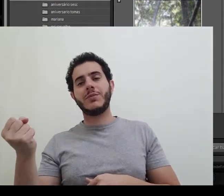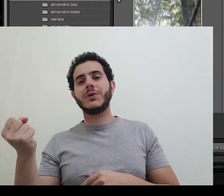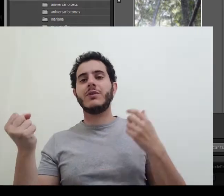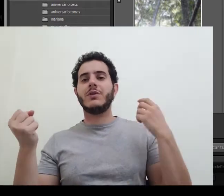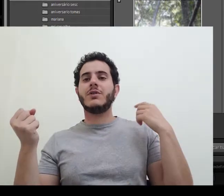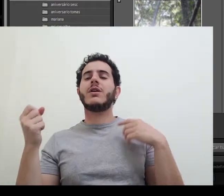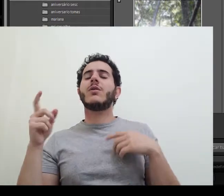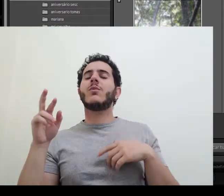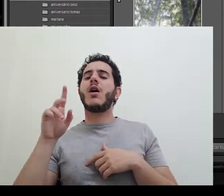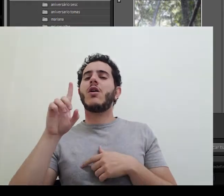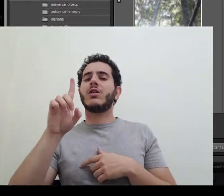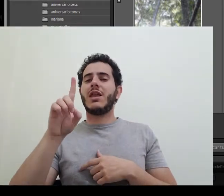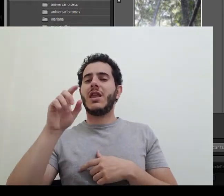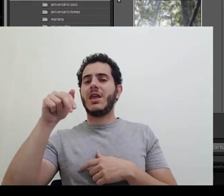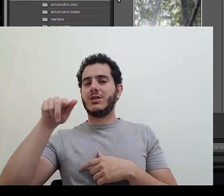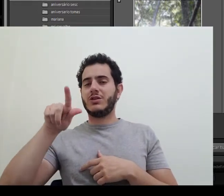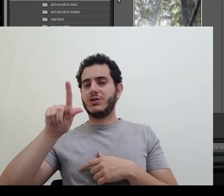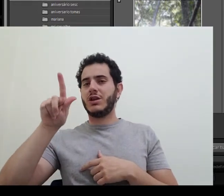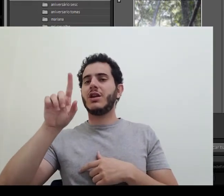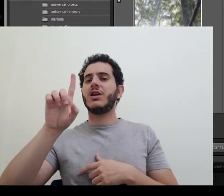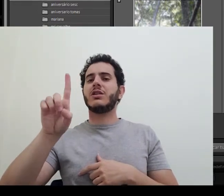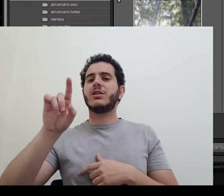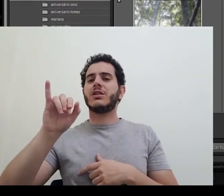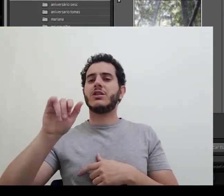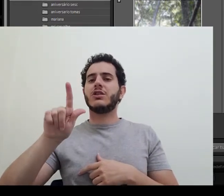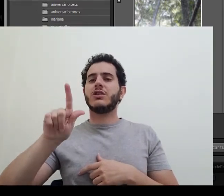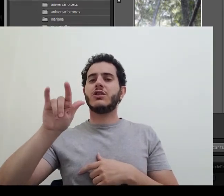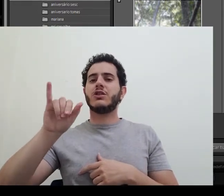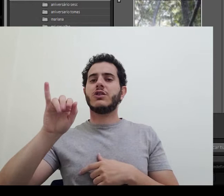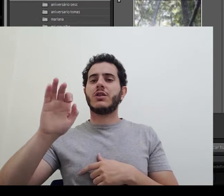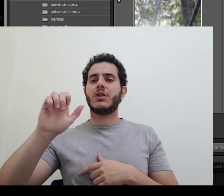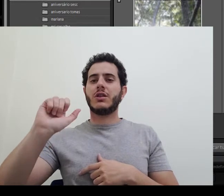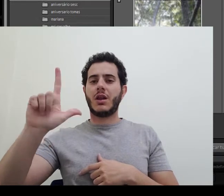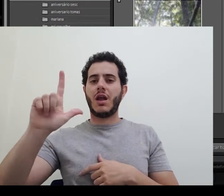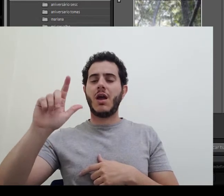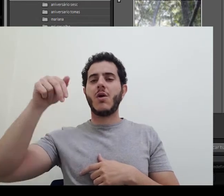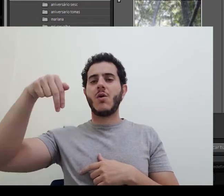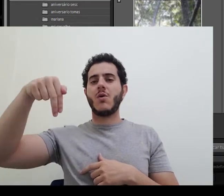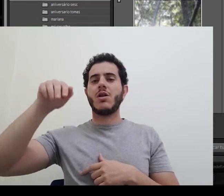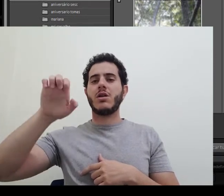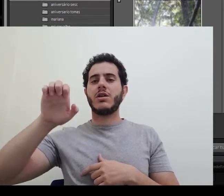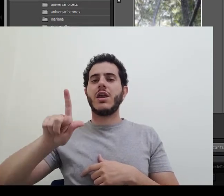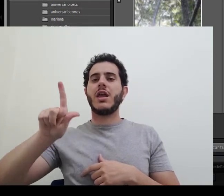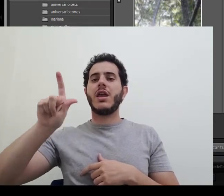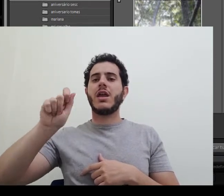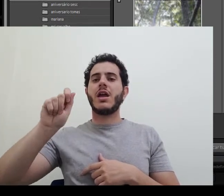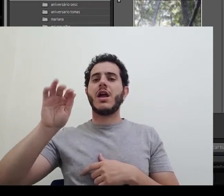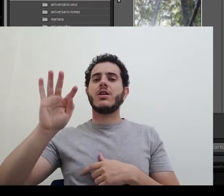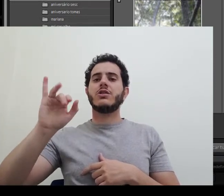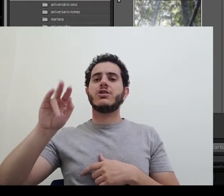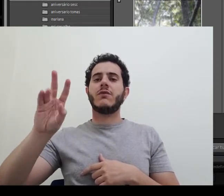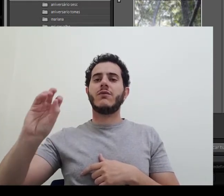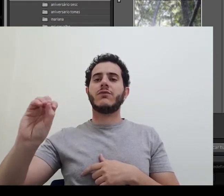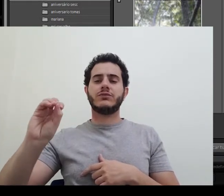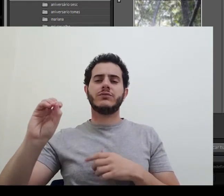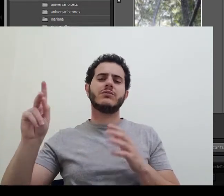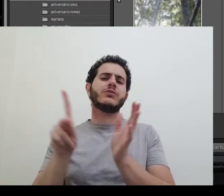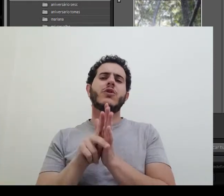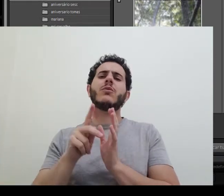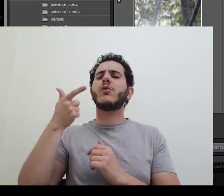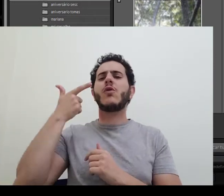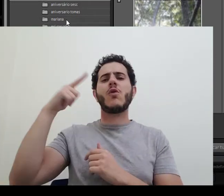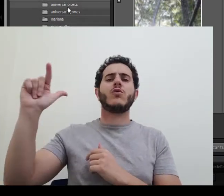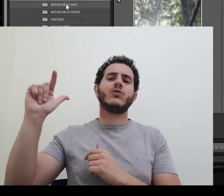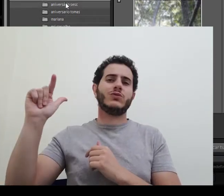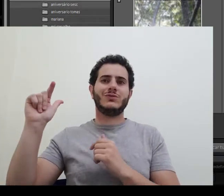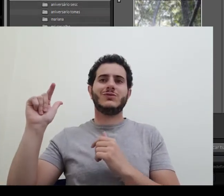arquivo, que é o Digital Negative. É um arquivo ISO, né, um arquivo de padrão internacional que é lido por todos os softwares.